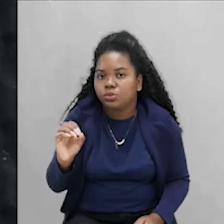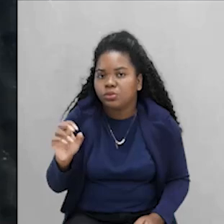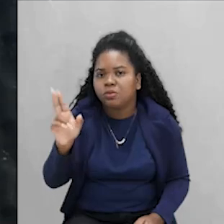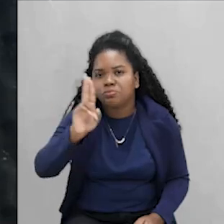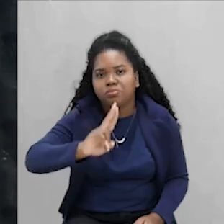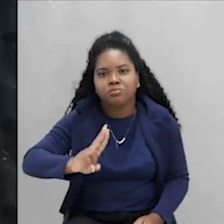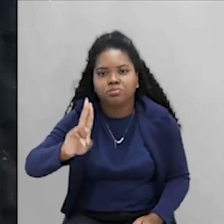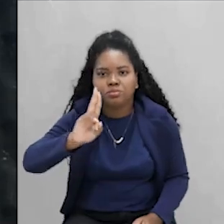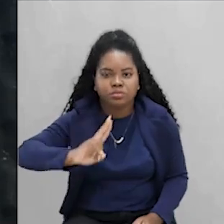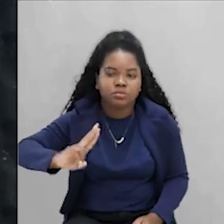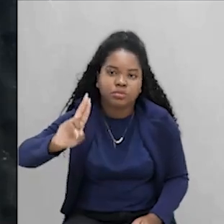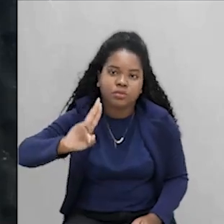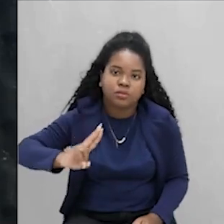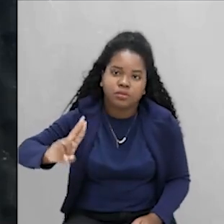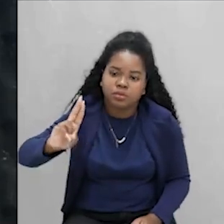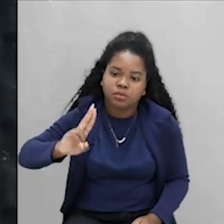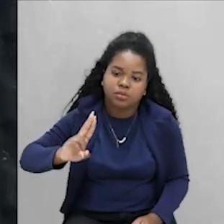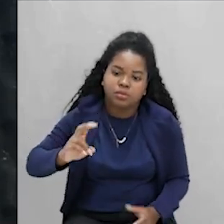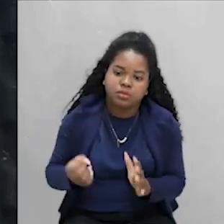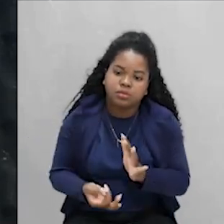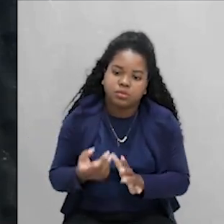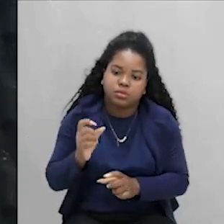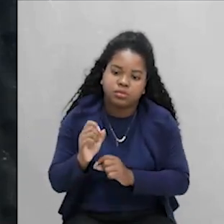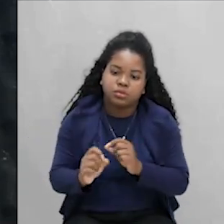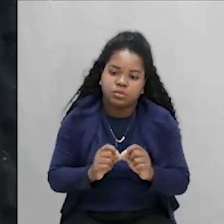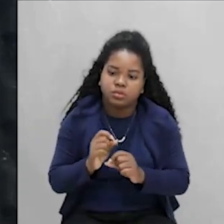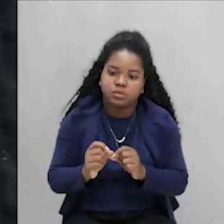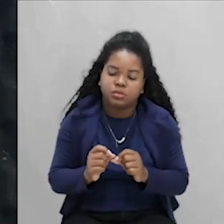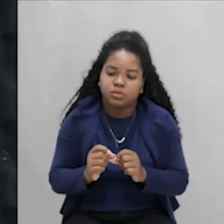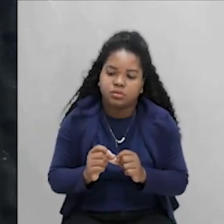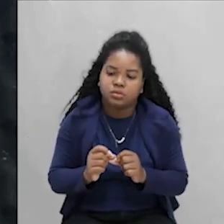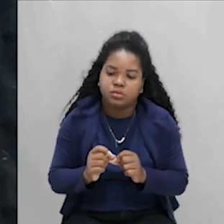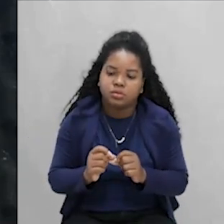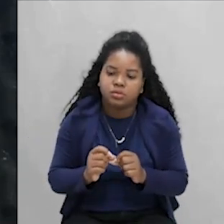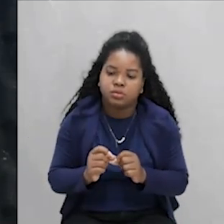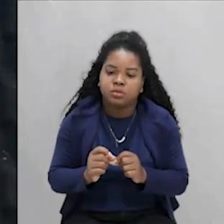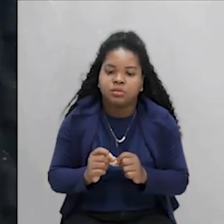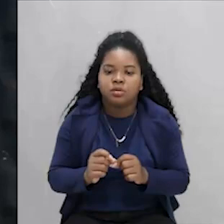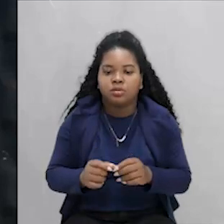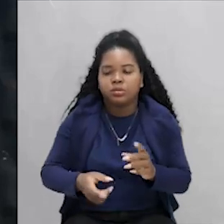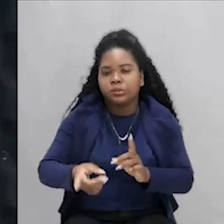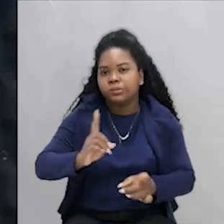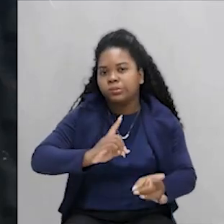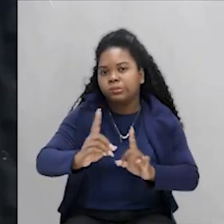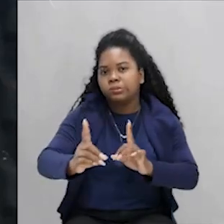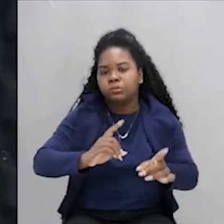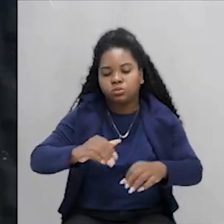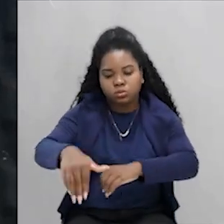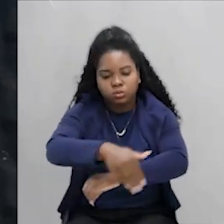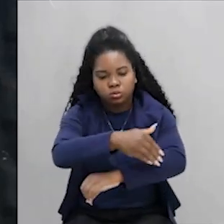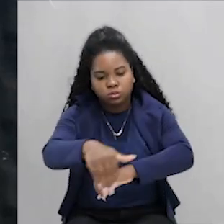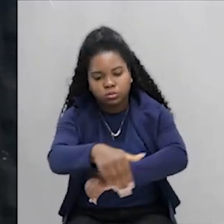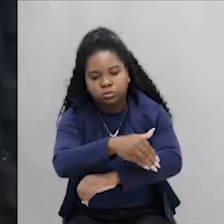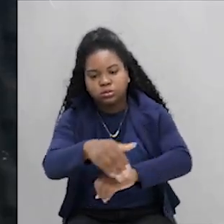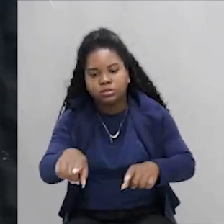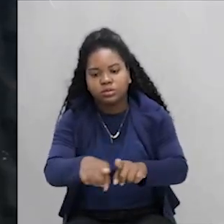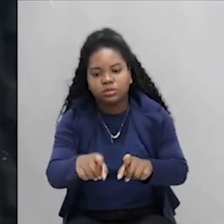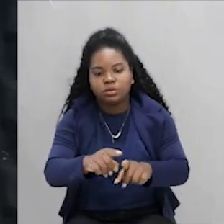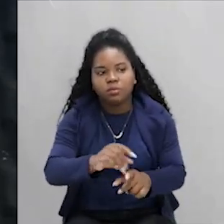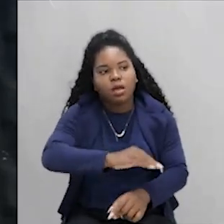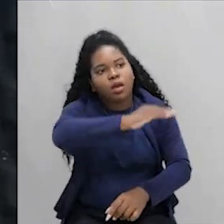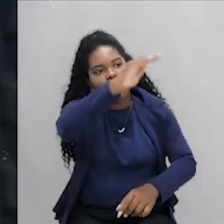foi muito utilizado que para gerar para gerar as rodovias abrir as montanhas para